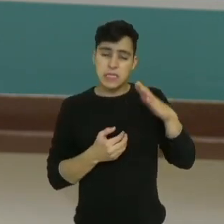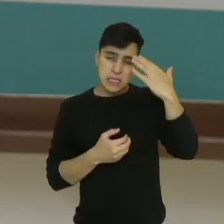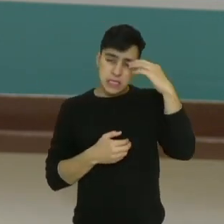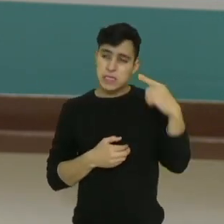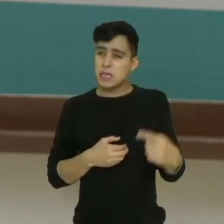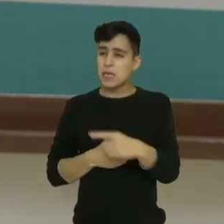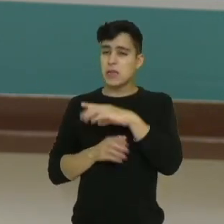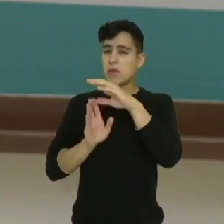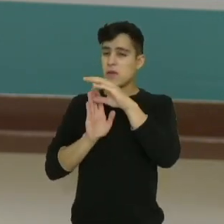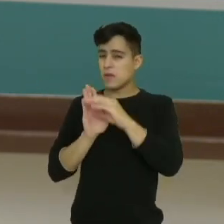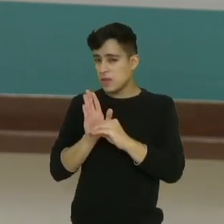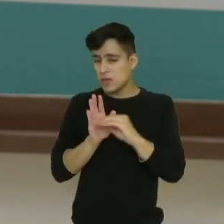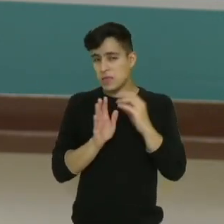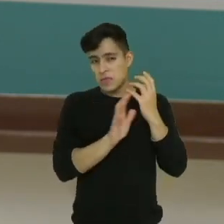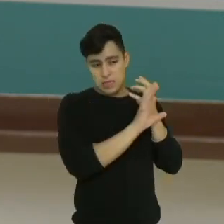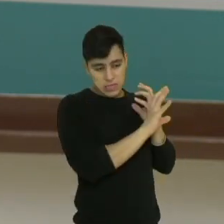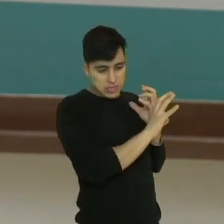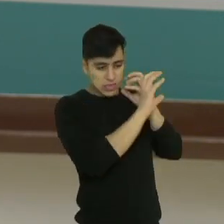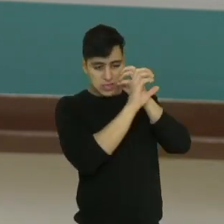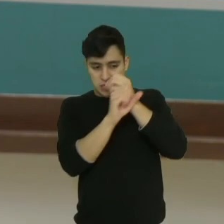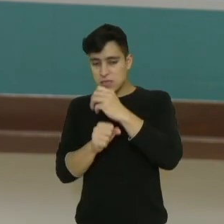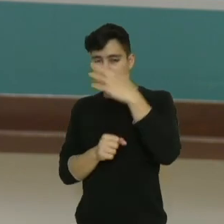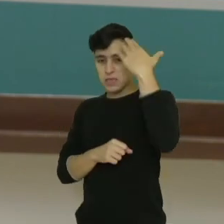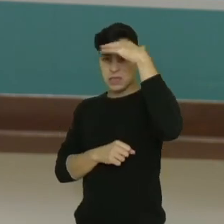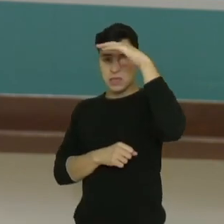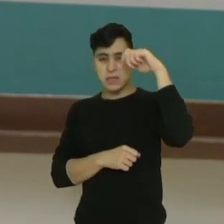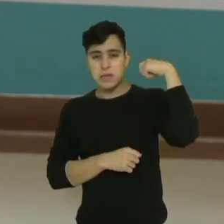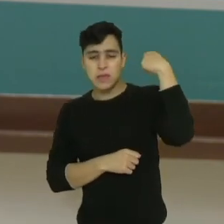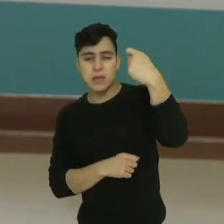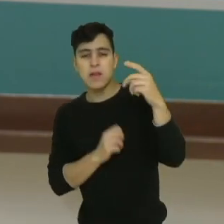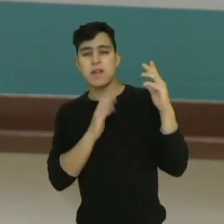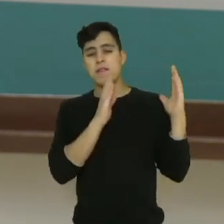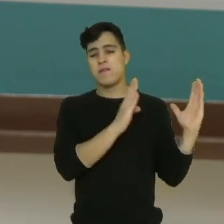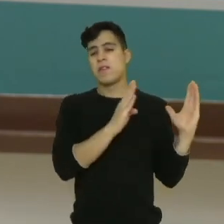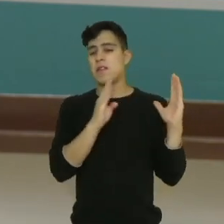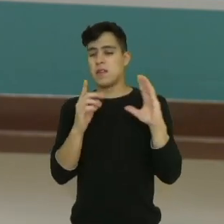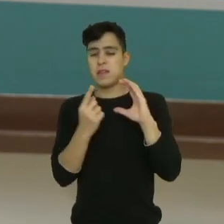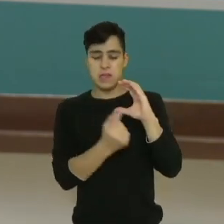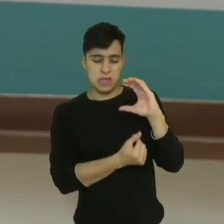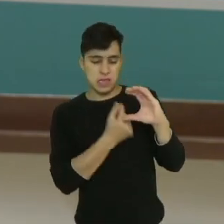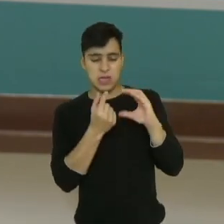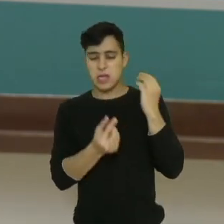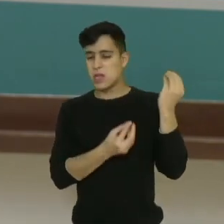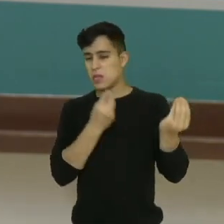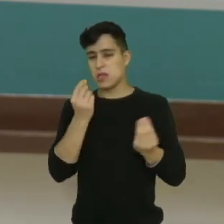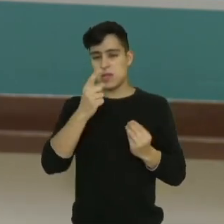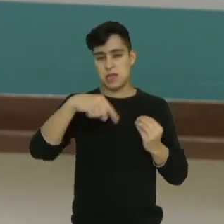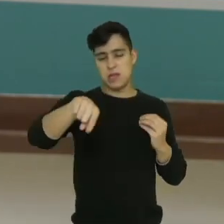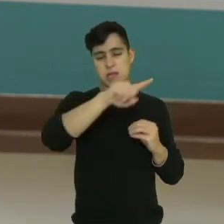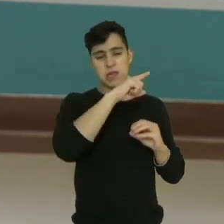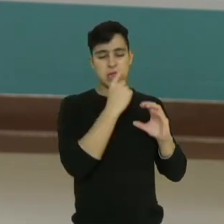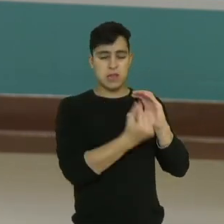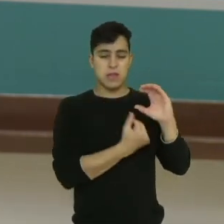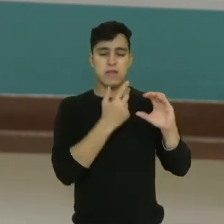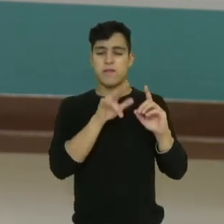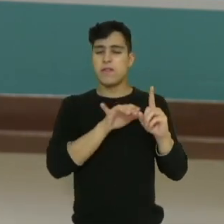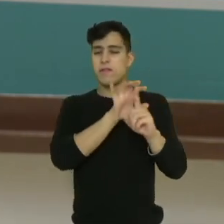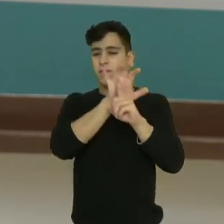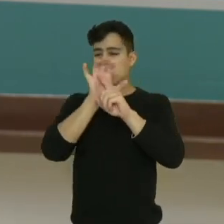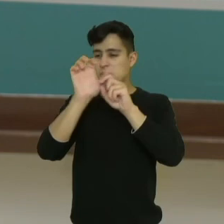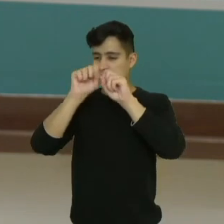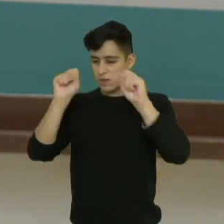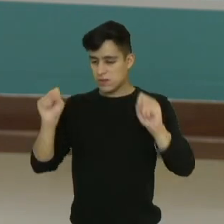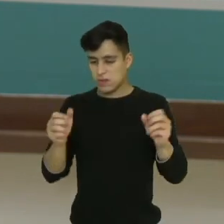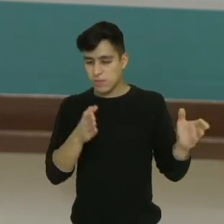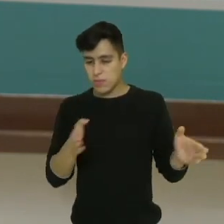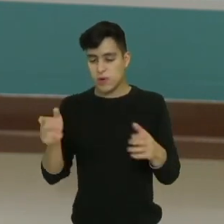comigo uma retrospectiva e um entendimento das fases do capitalismo e como esse capitalismo vai influenciar no sistema de